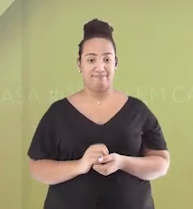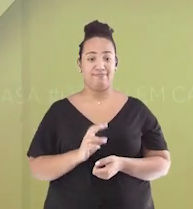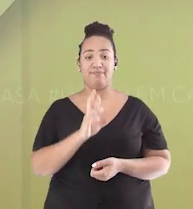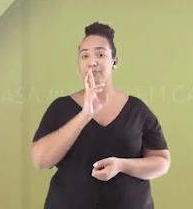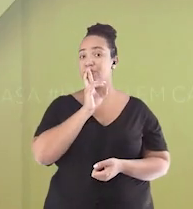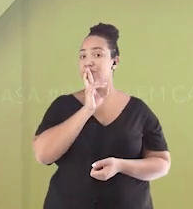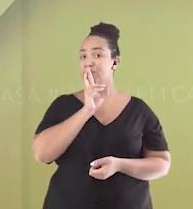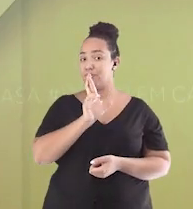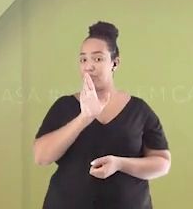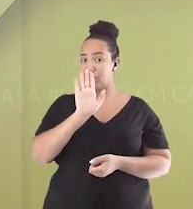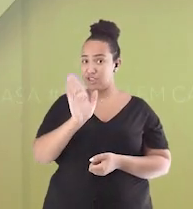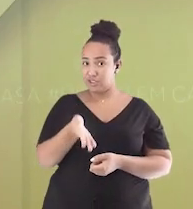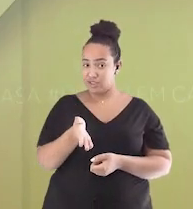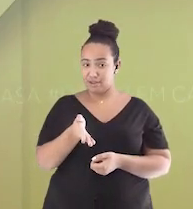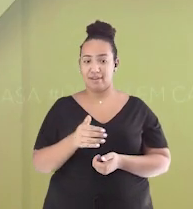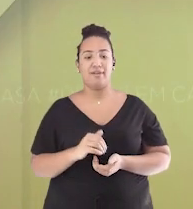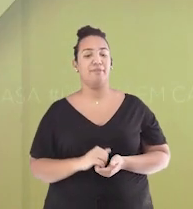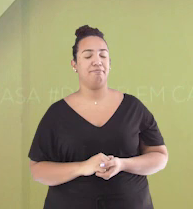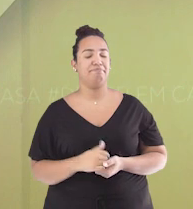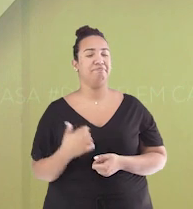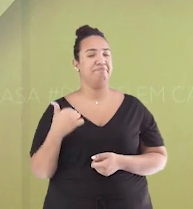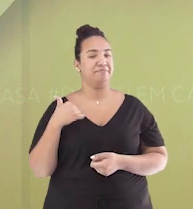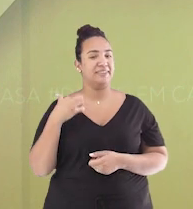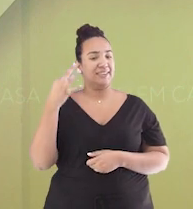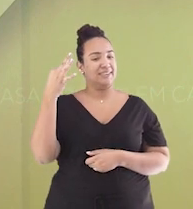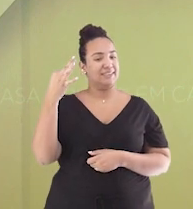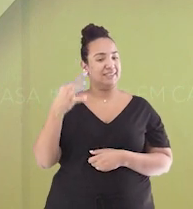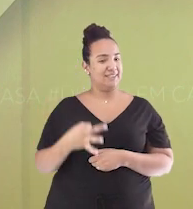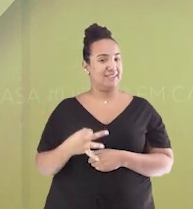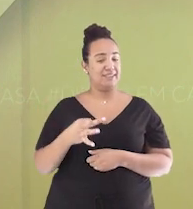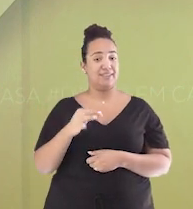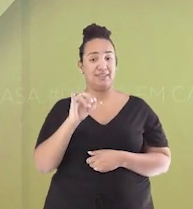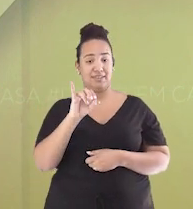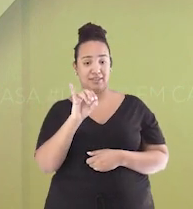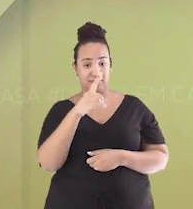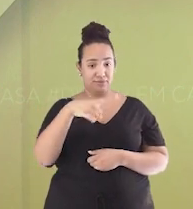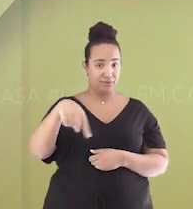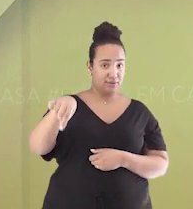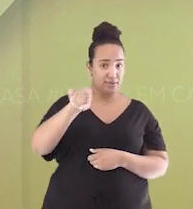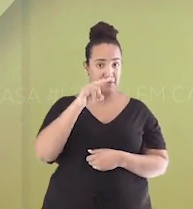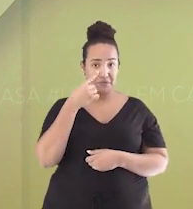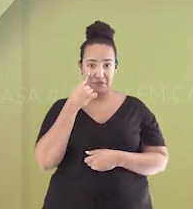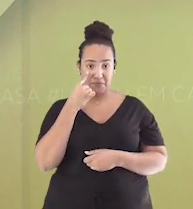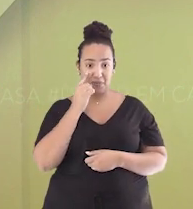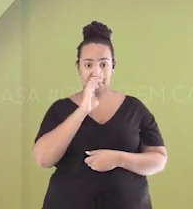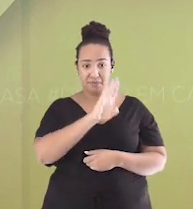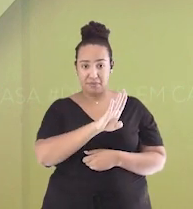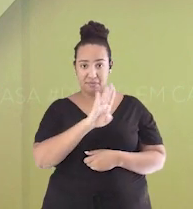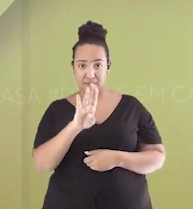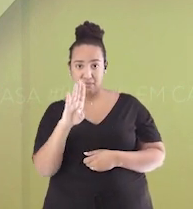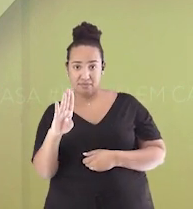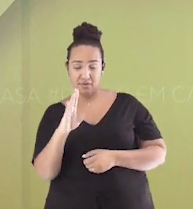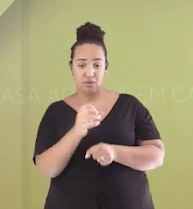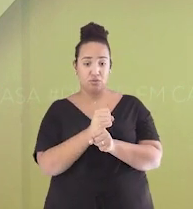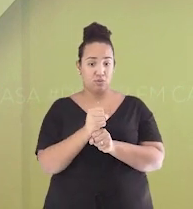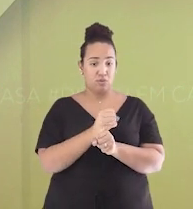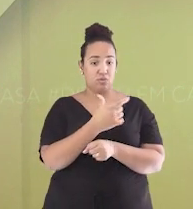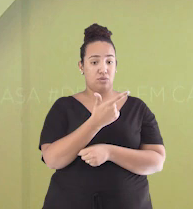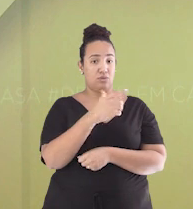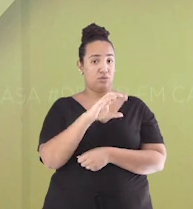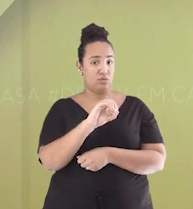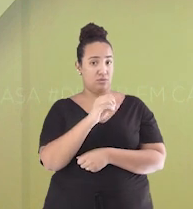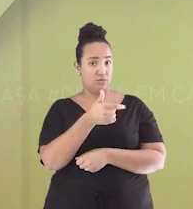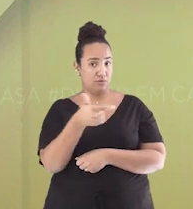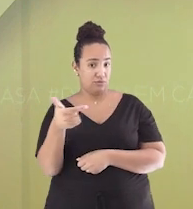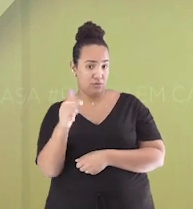Já tem a resposta do Scooby-Doo? Tenho certeza de que quem acompanhou o Big Brother Brasil de